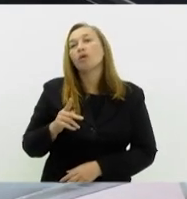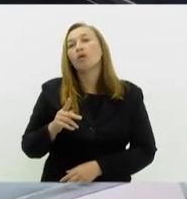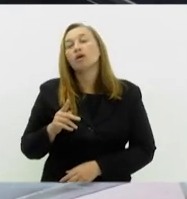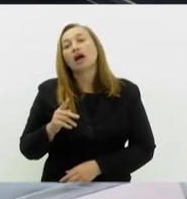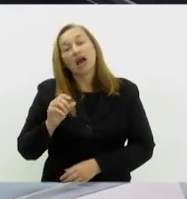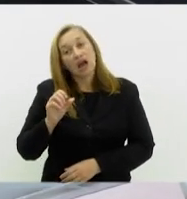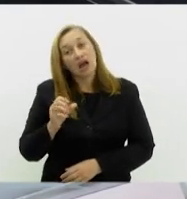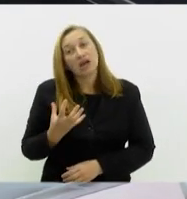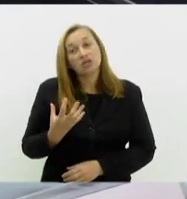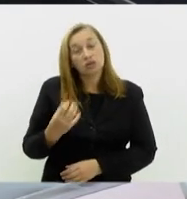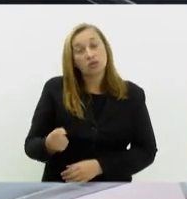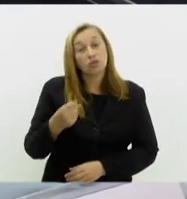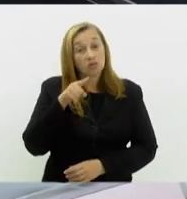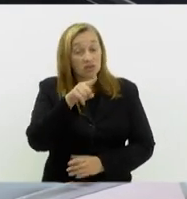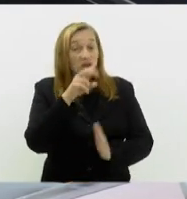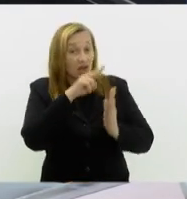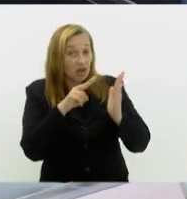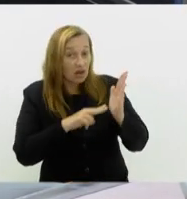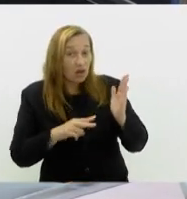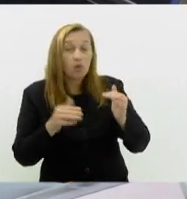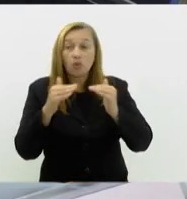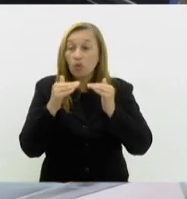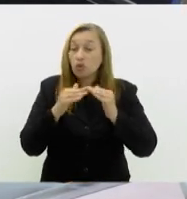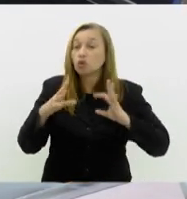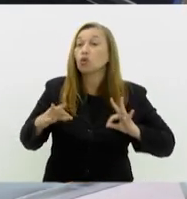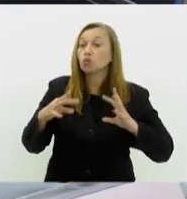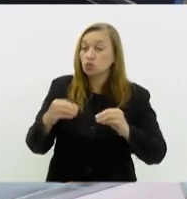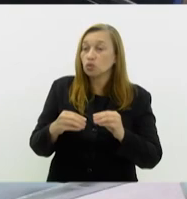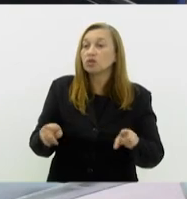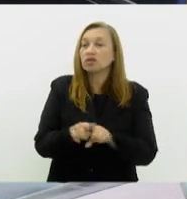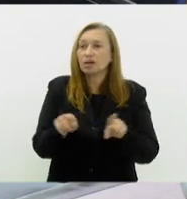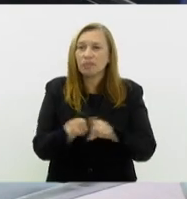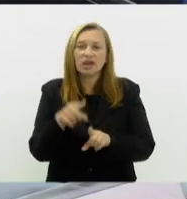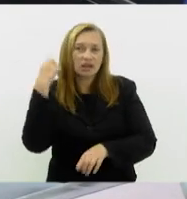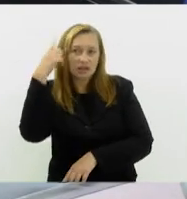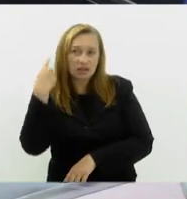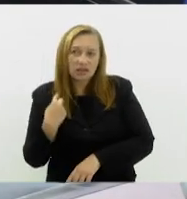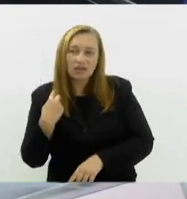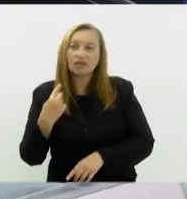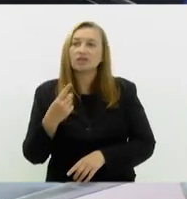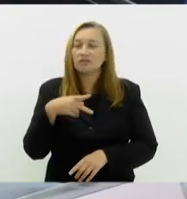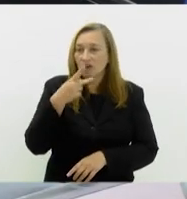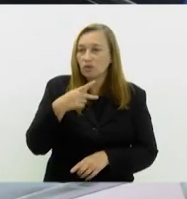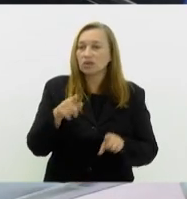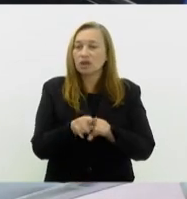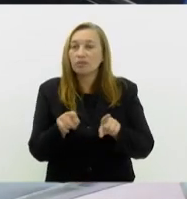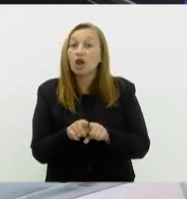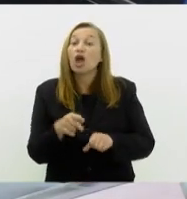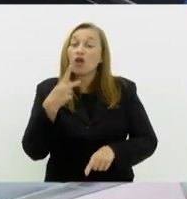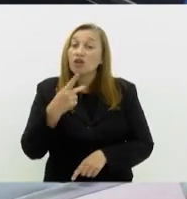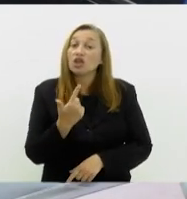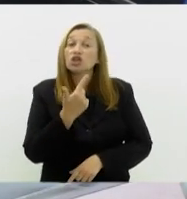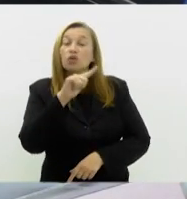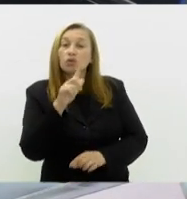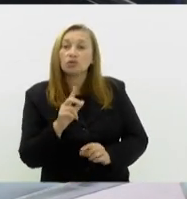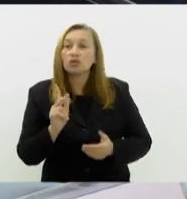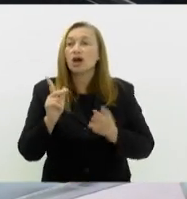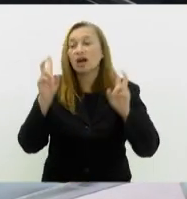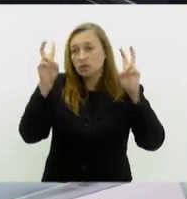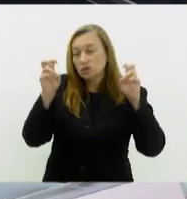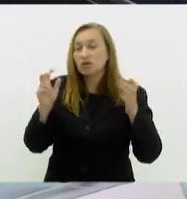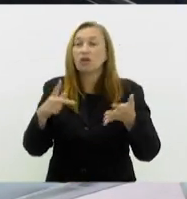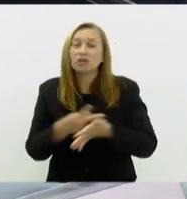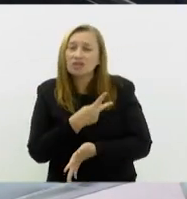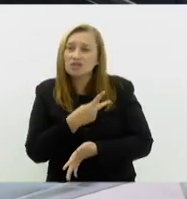leu mas não debateu nada concordou com tudo como a deputada Dani fez a mesma coisa e eu falei de outra situações que aconteciam